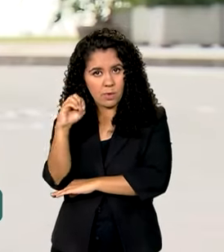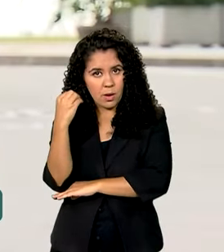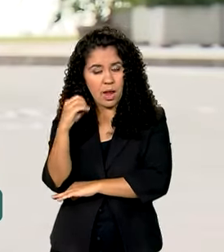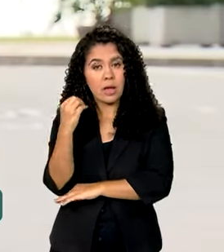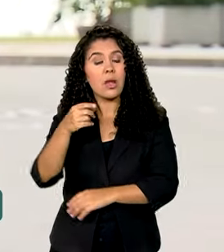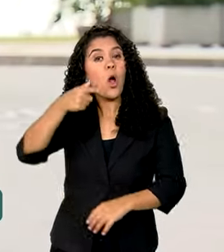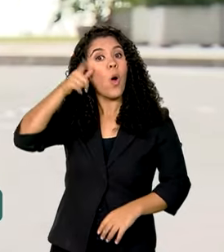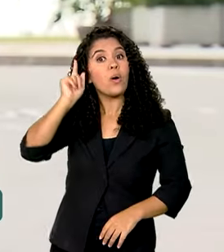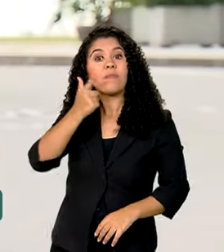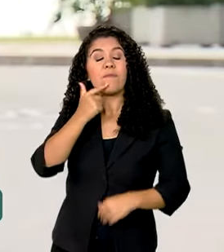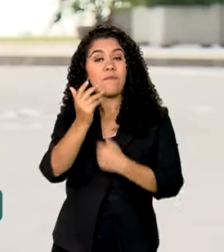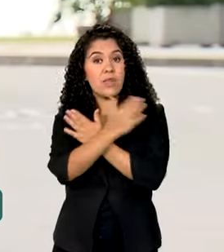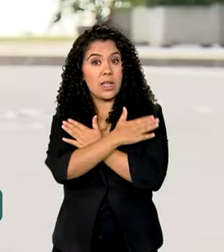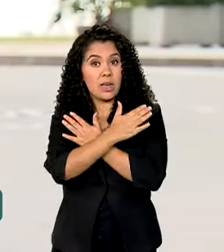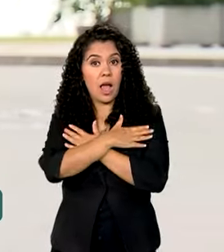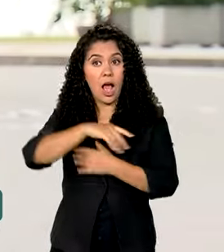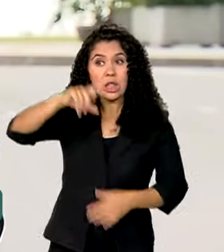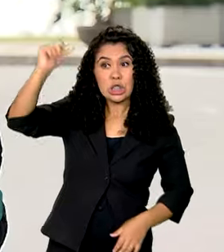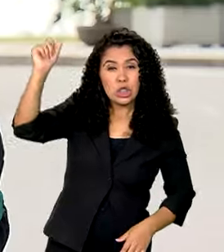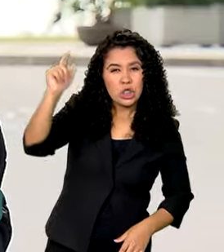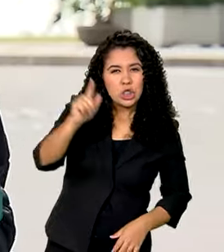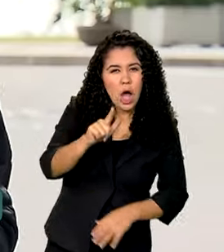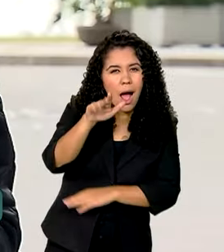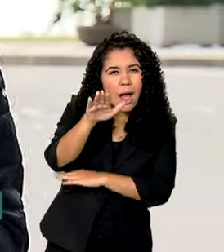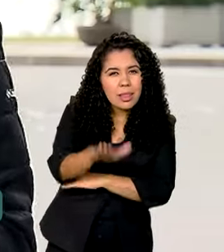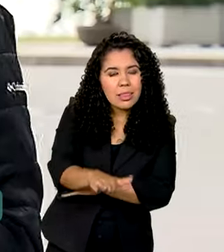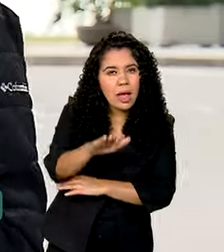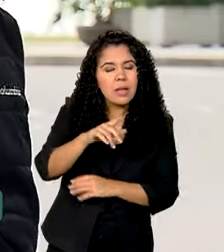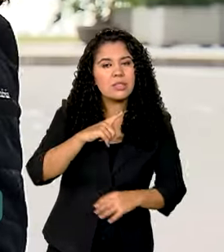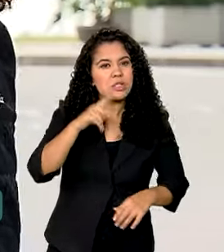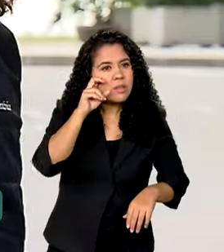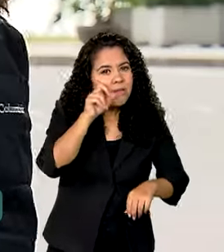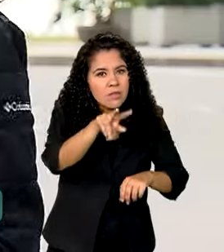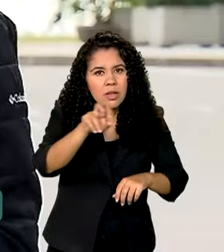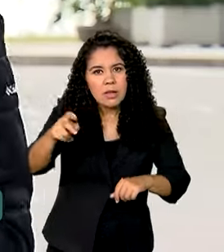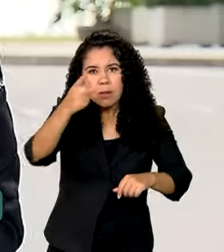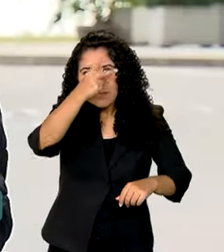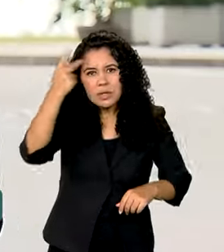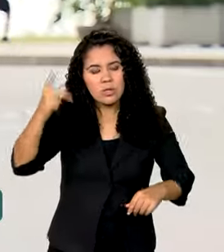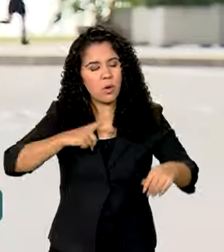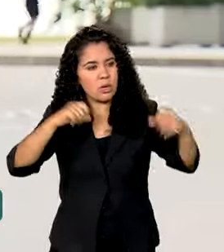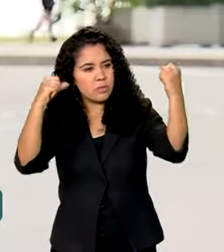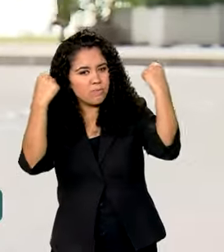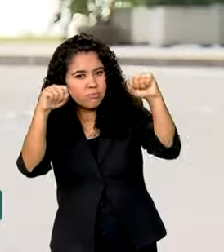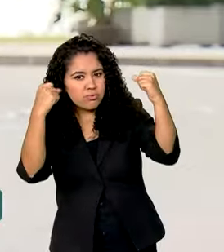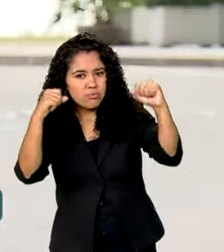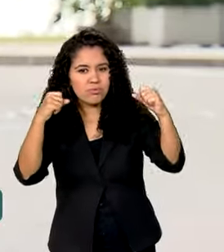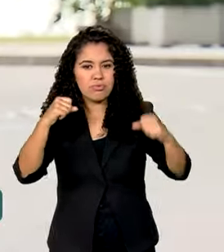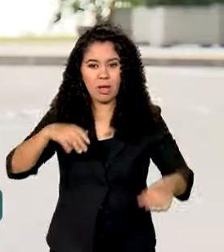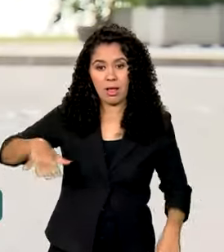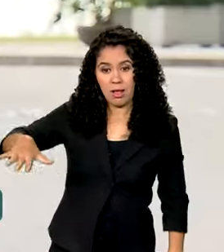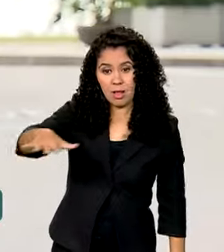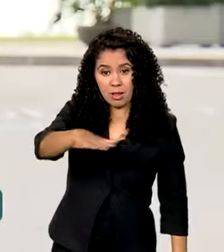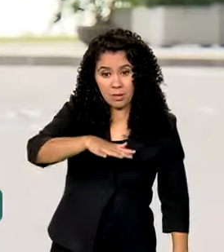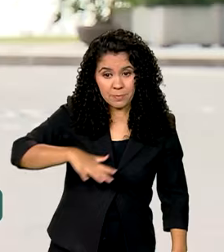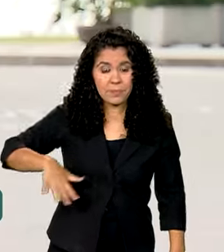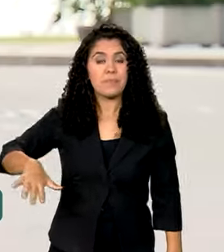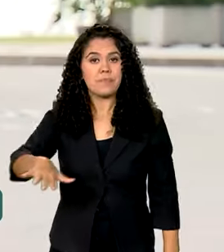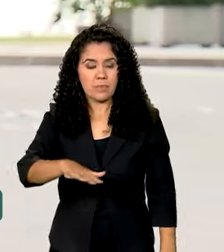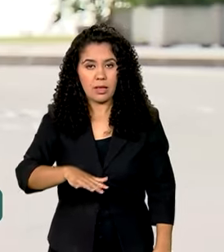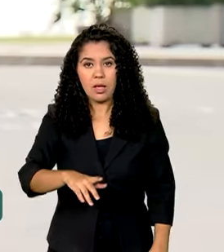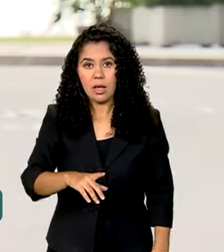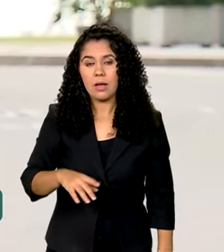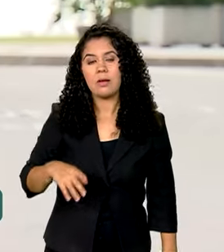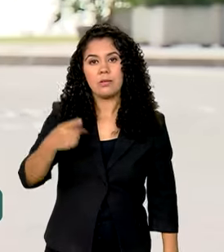no feriado, fez sol na parte da tarde e a gente via muitas pessoas se exercitando aqui nesse calçadão. Bom, pelo terceiro